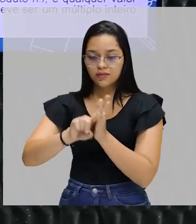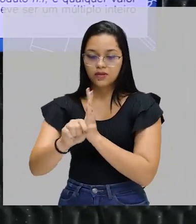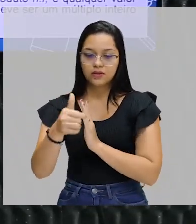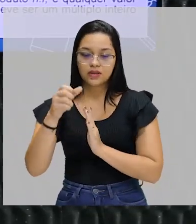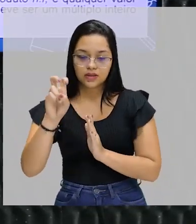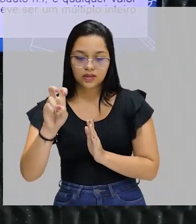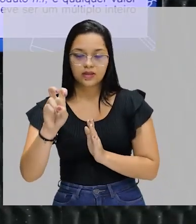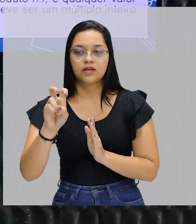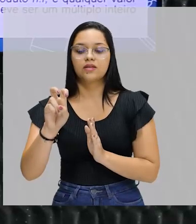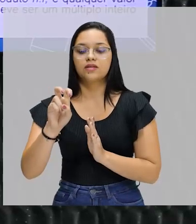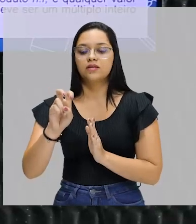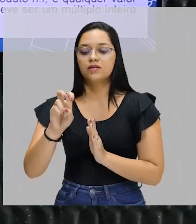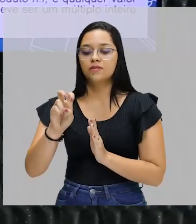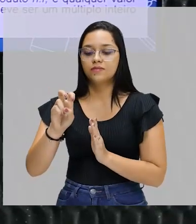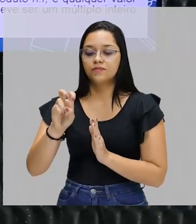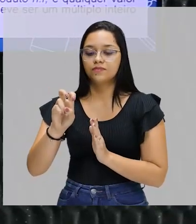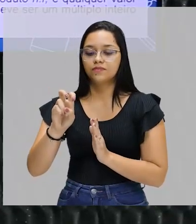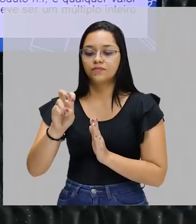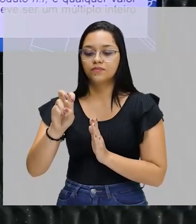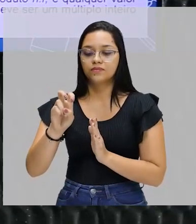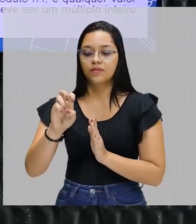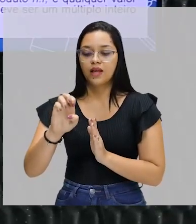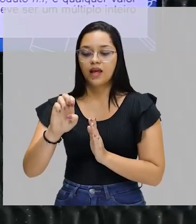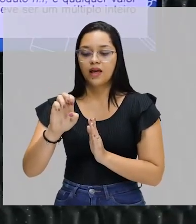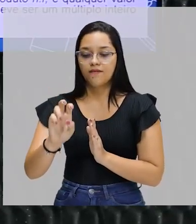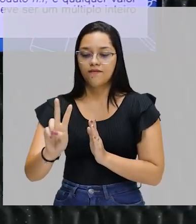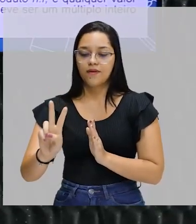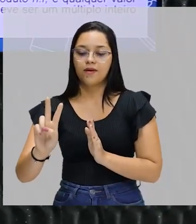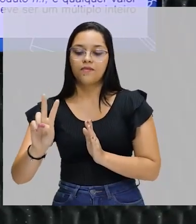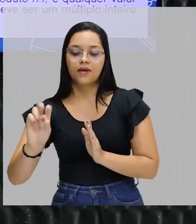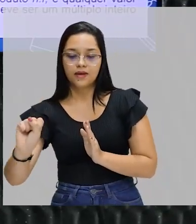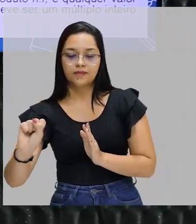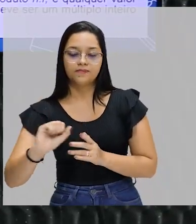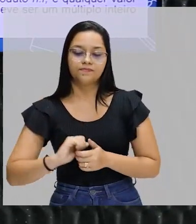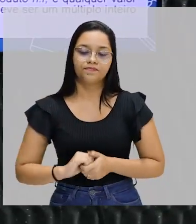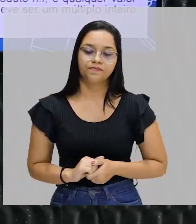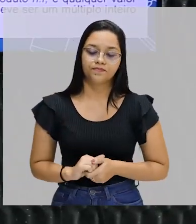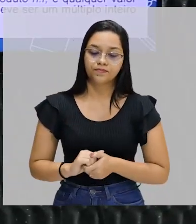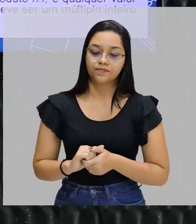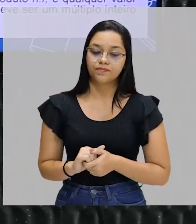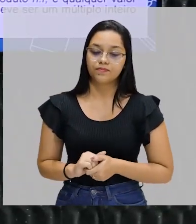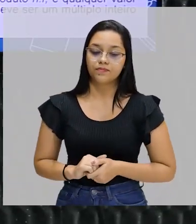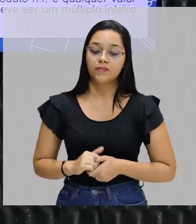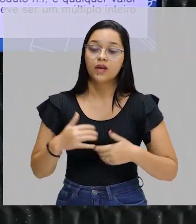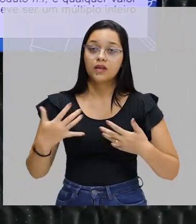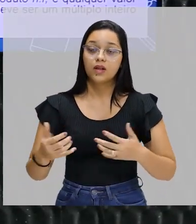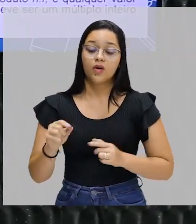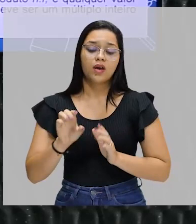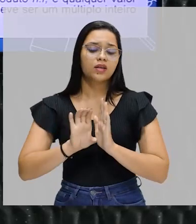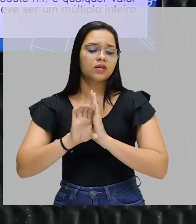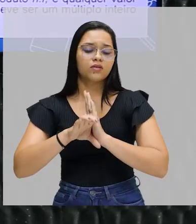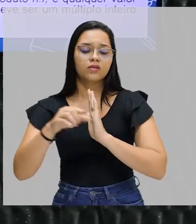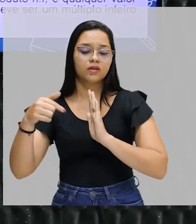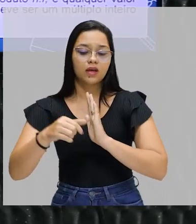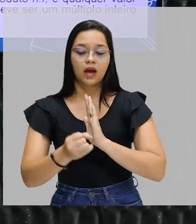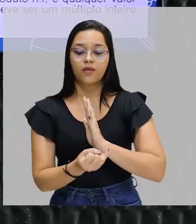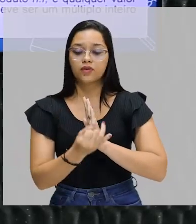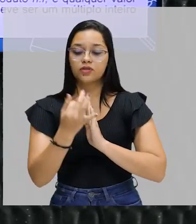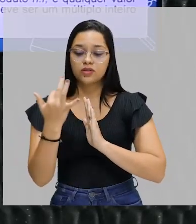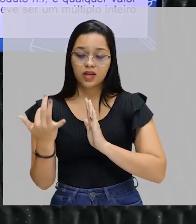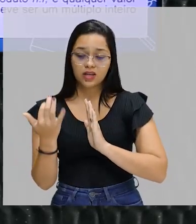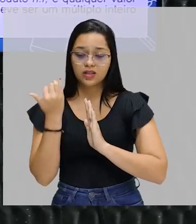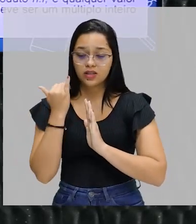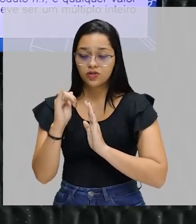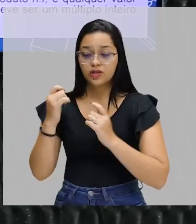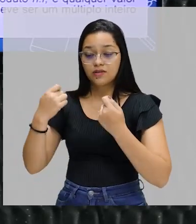vezes 10 a menos 15 eletrovolts segundos, tá certo? Então, segundo essa definição, a